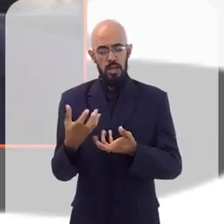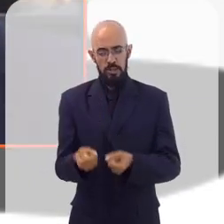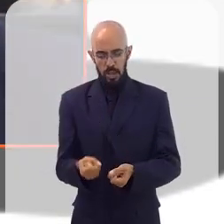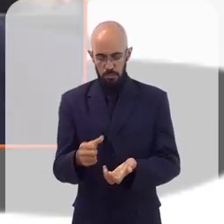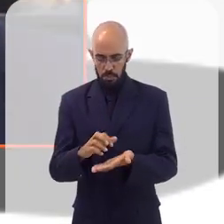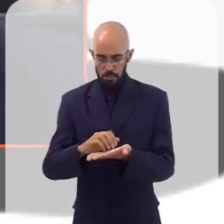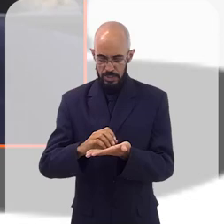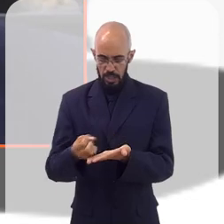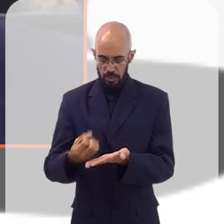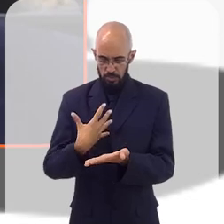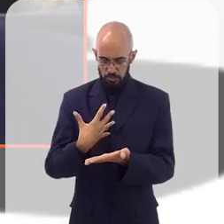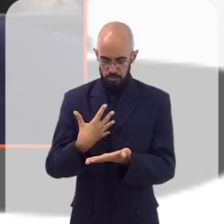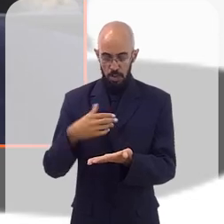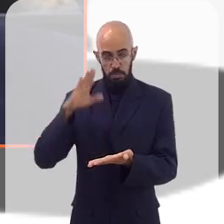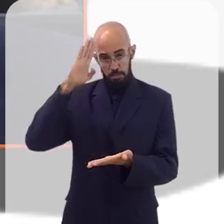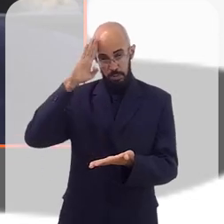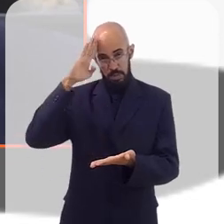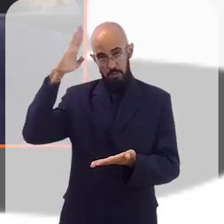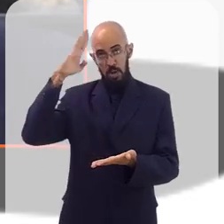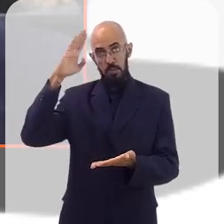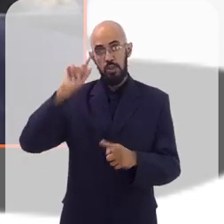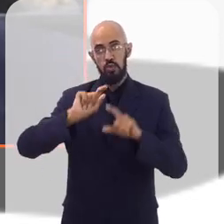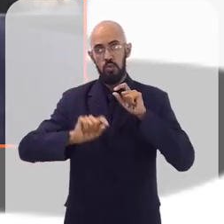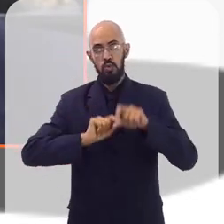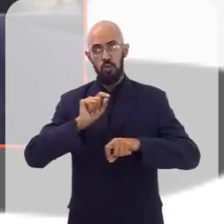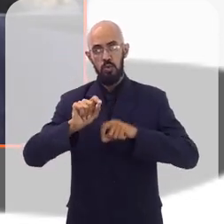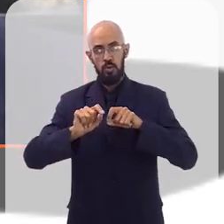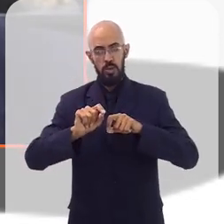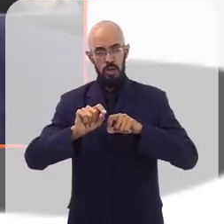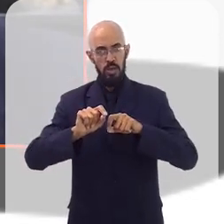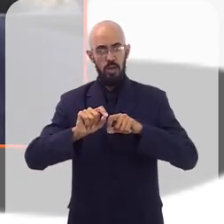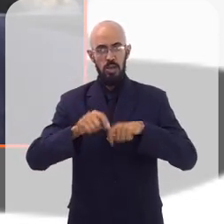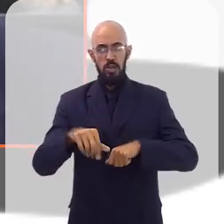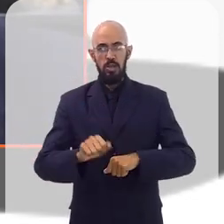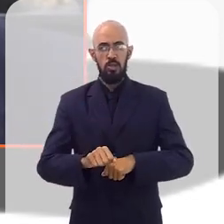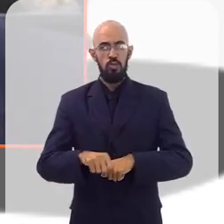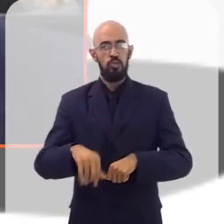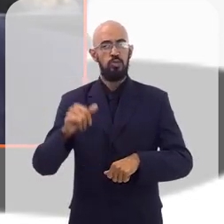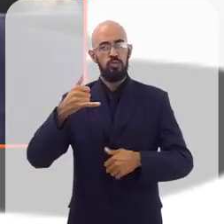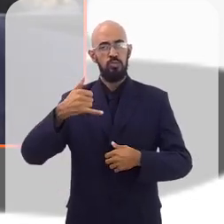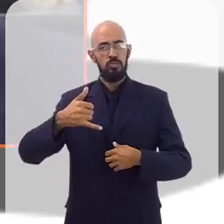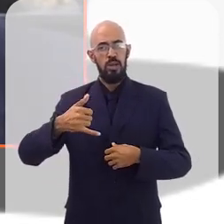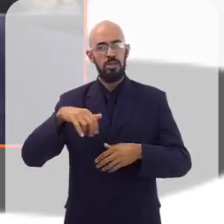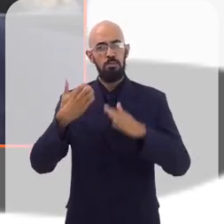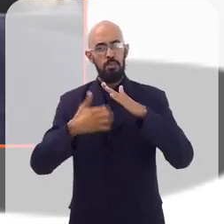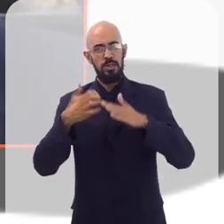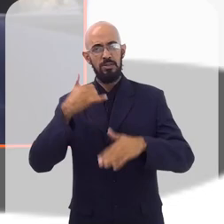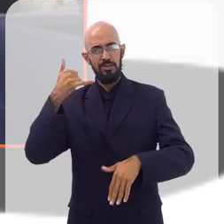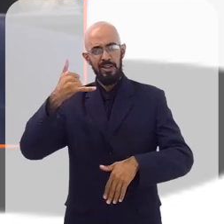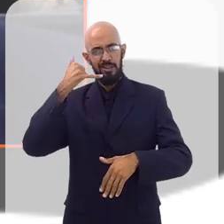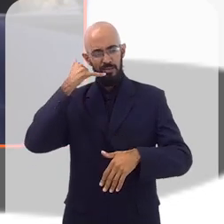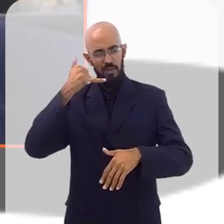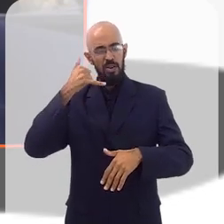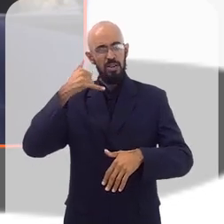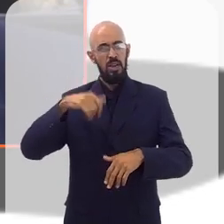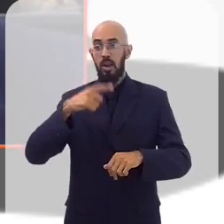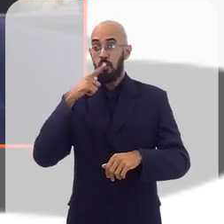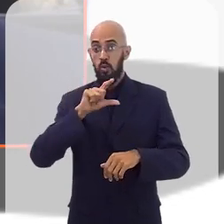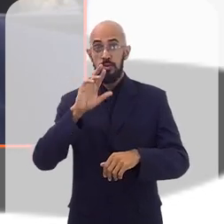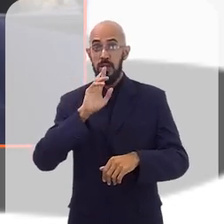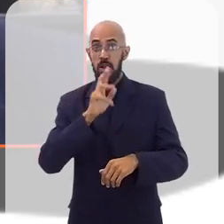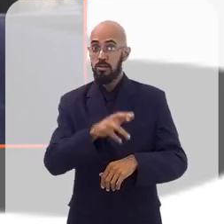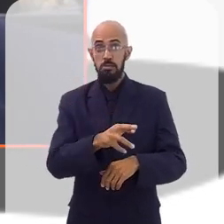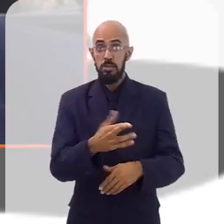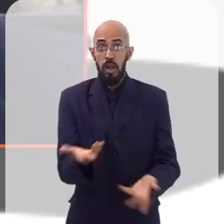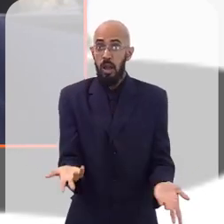Janeiro pode falar vai ser um projeto importante né Sem imagina pessoa que é surda às vezes é recebe qualquer